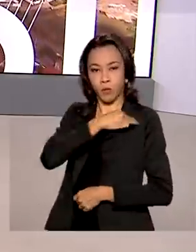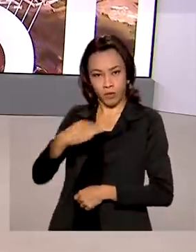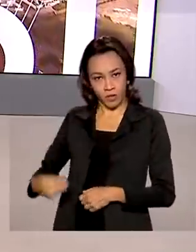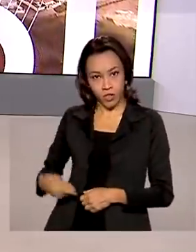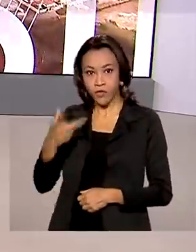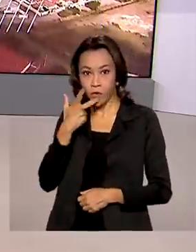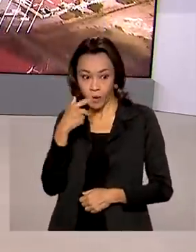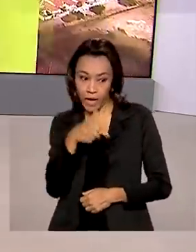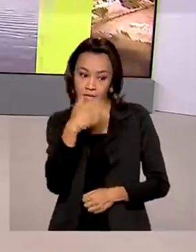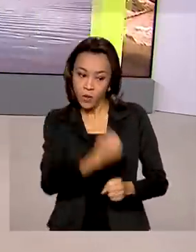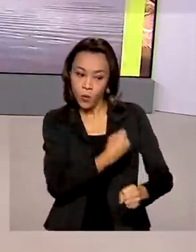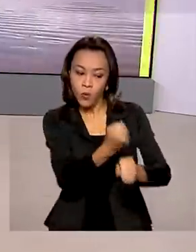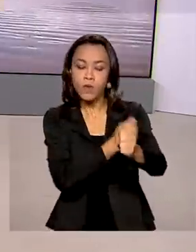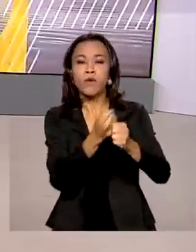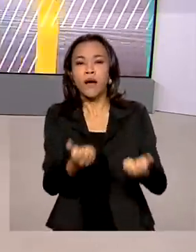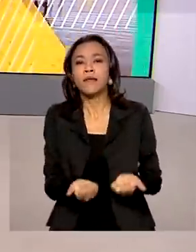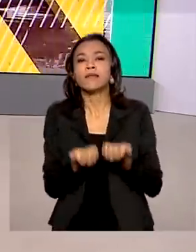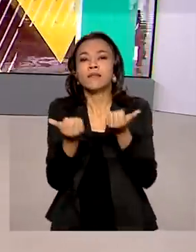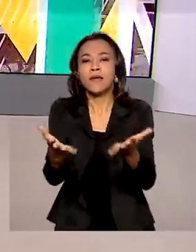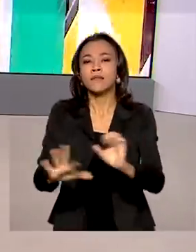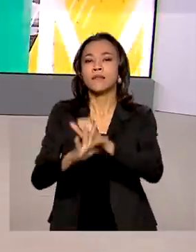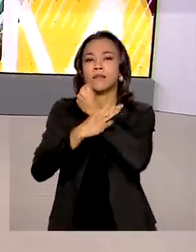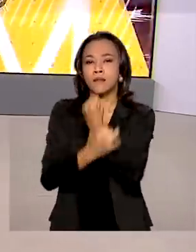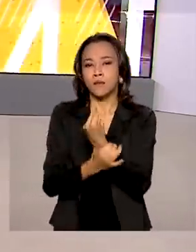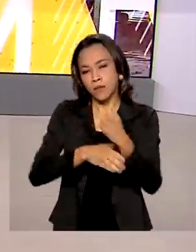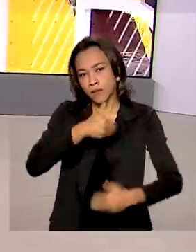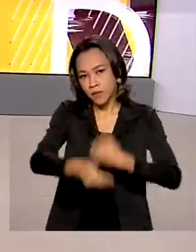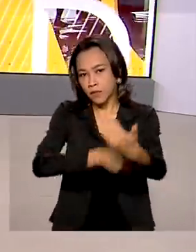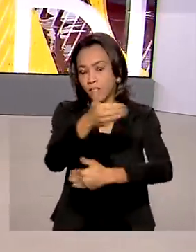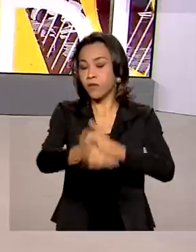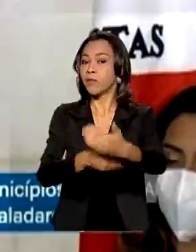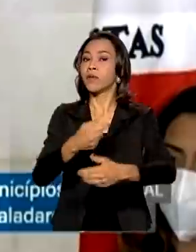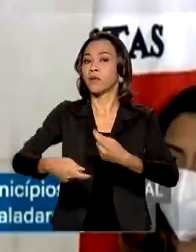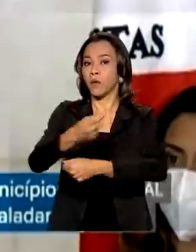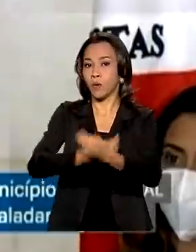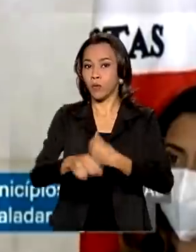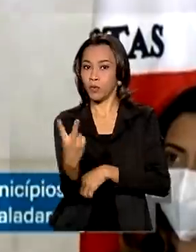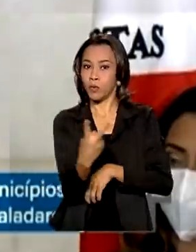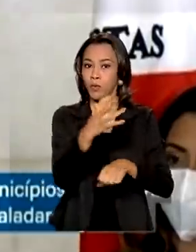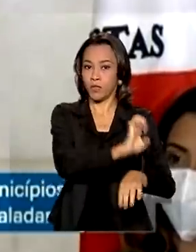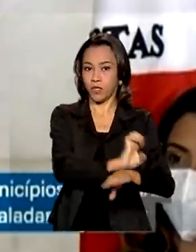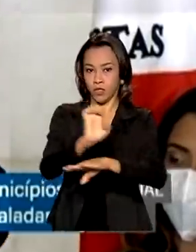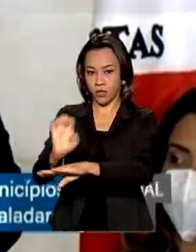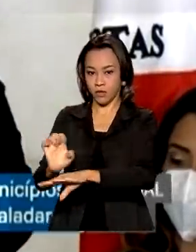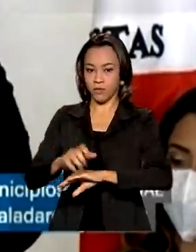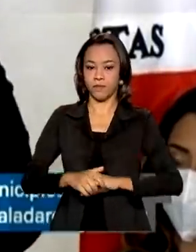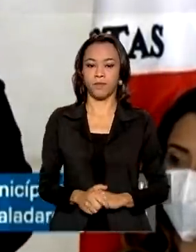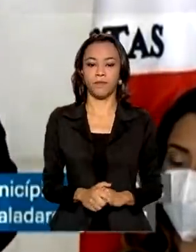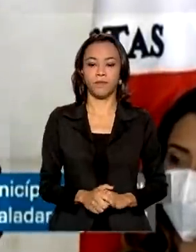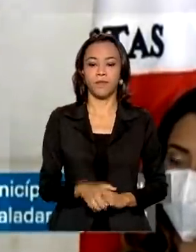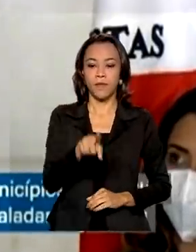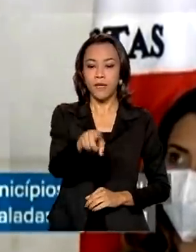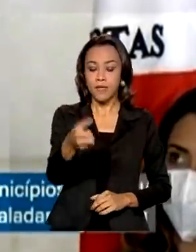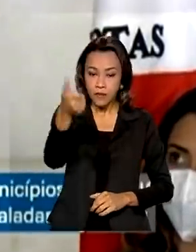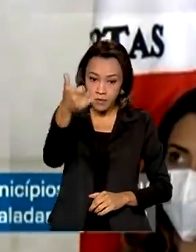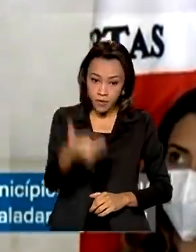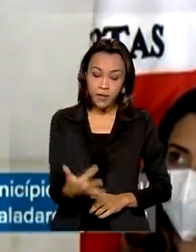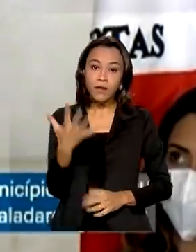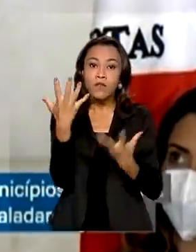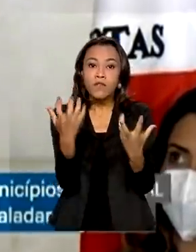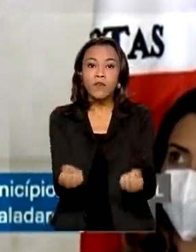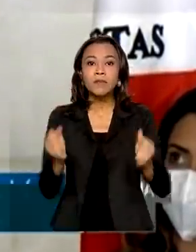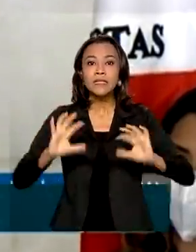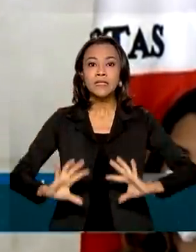vai trazer segurança e desenvolvimento econômico para os dois estados. Nós vamos celebrar os